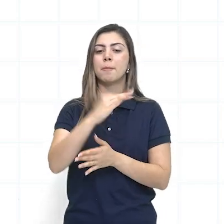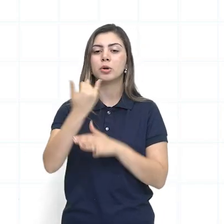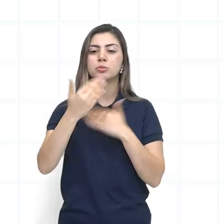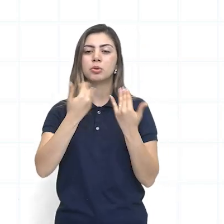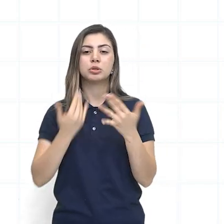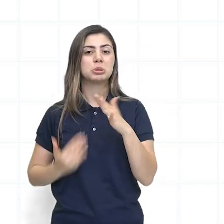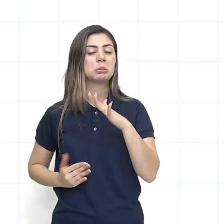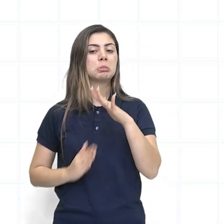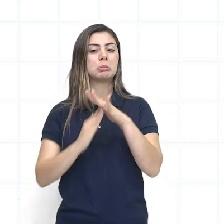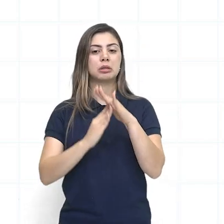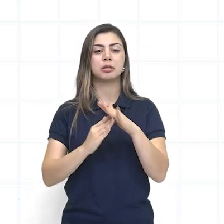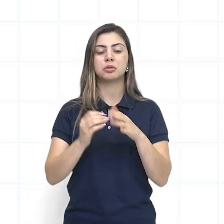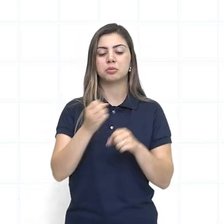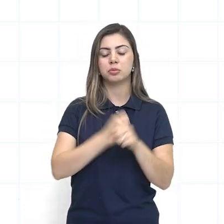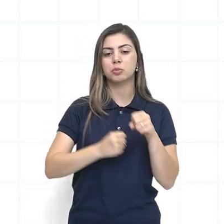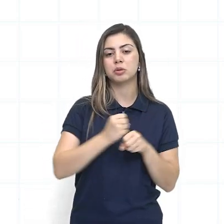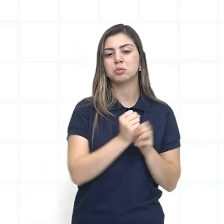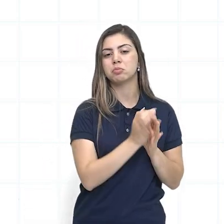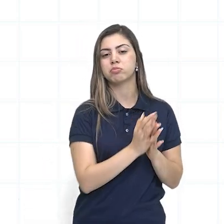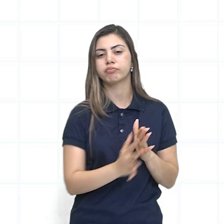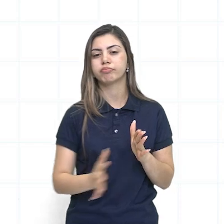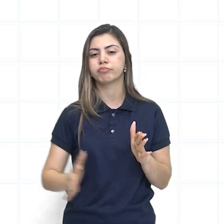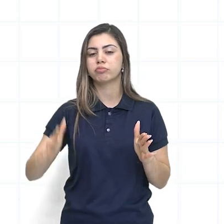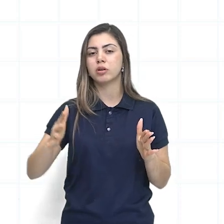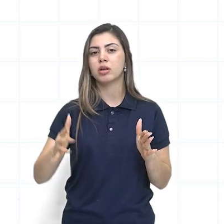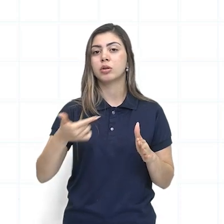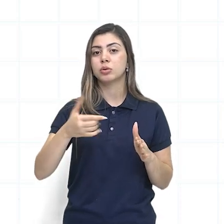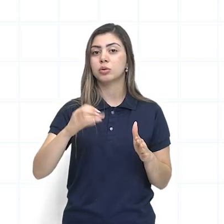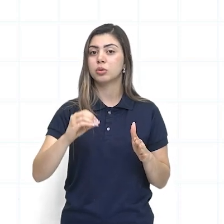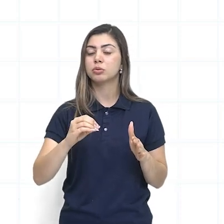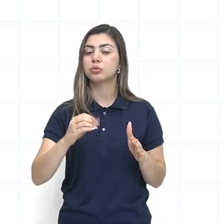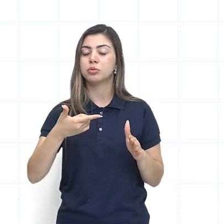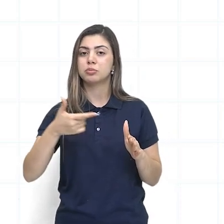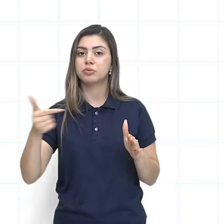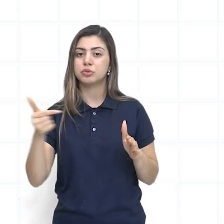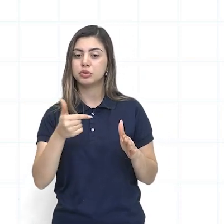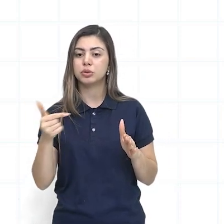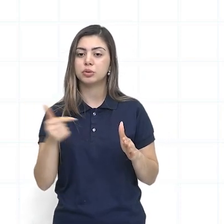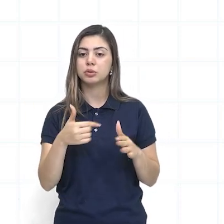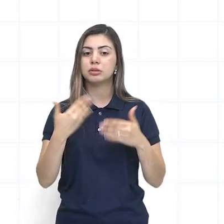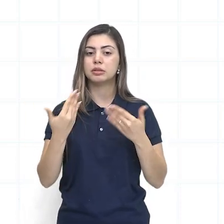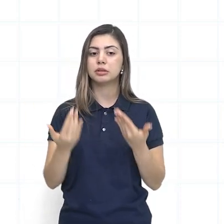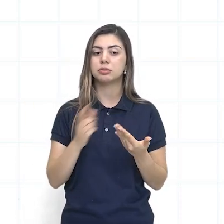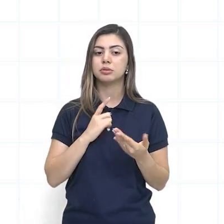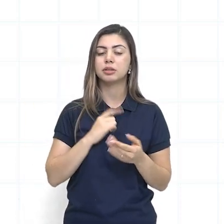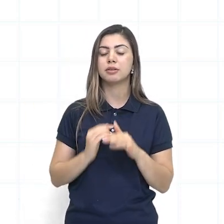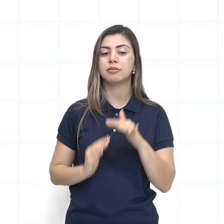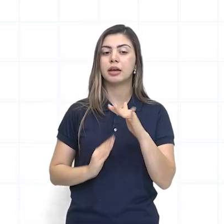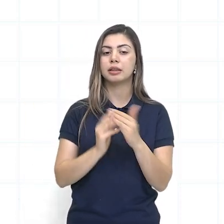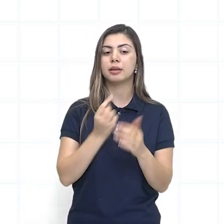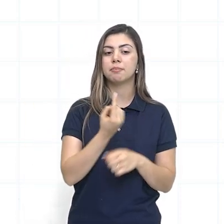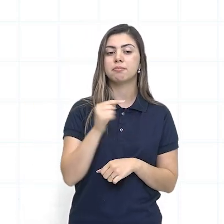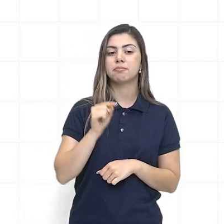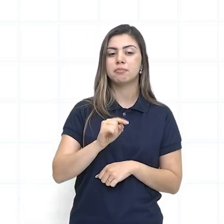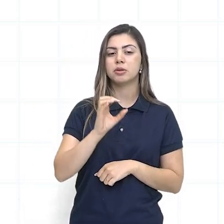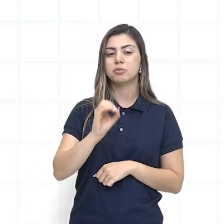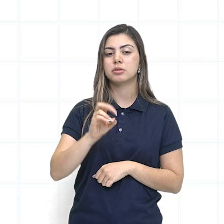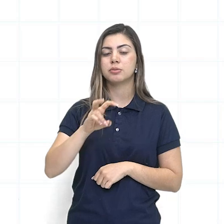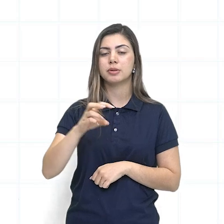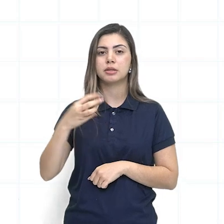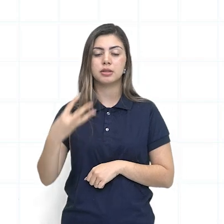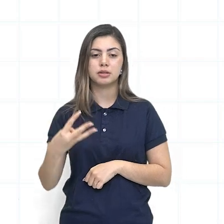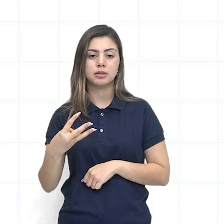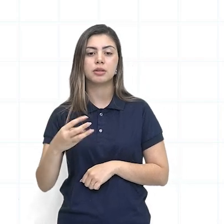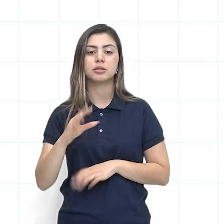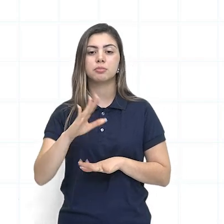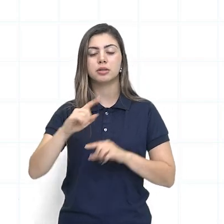no período de um ano completo ocorreu em 2022, quando chegou em 1.053 registros.